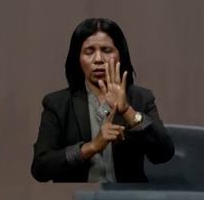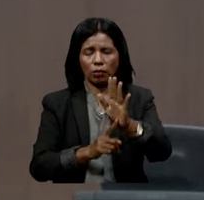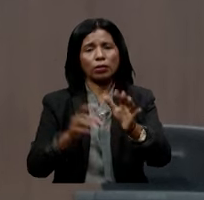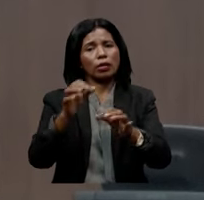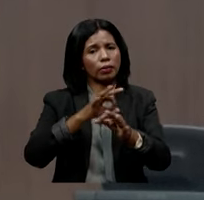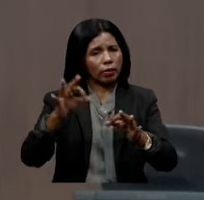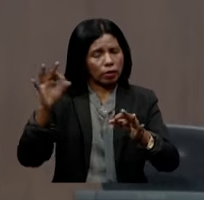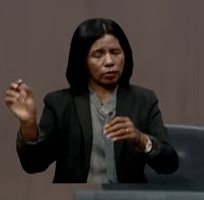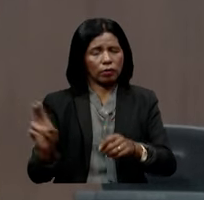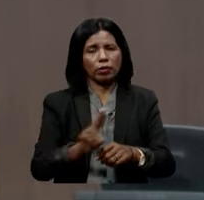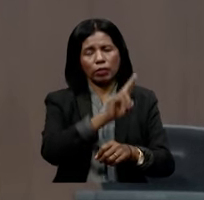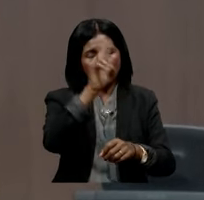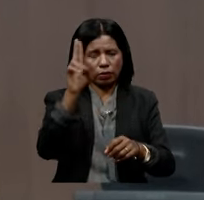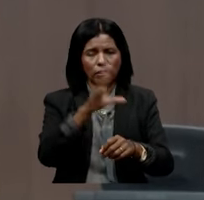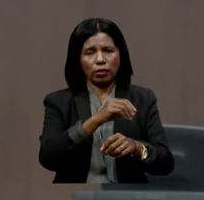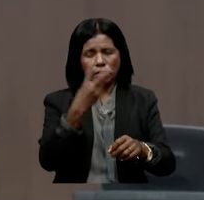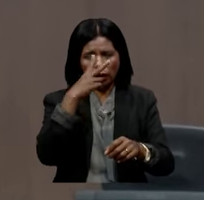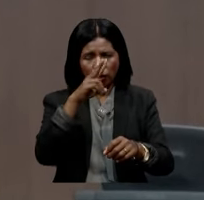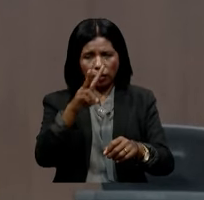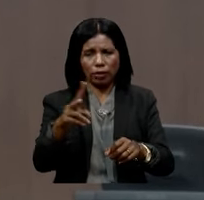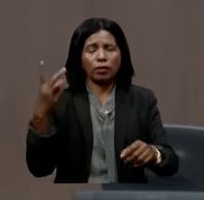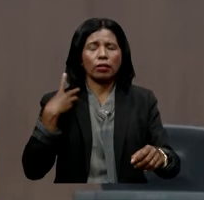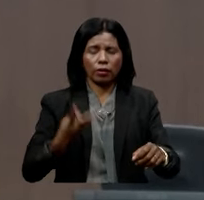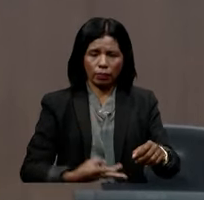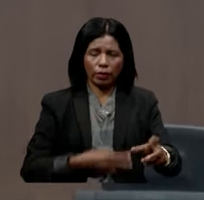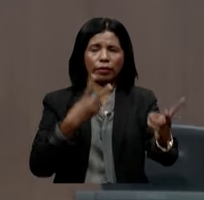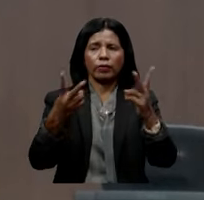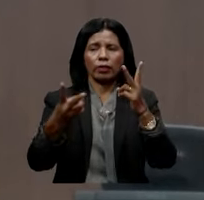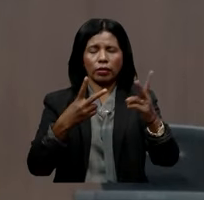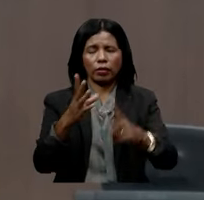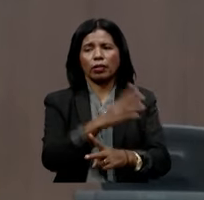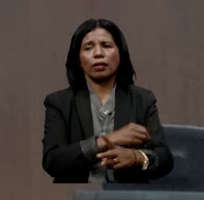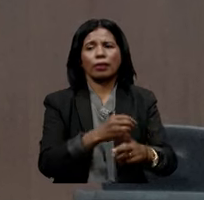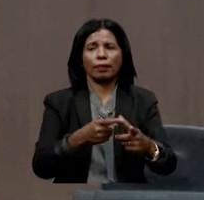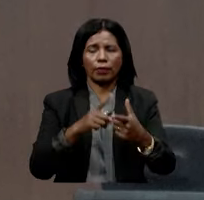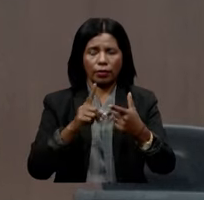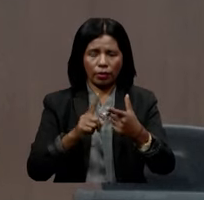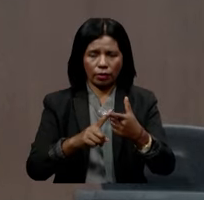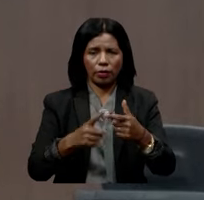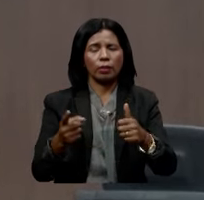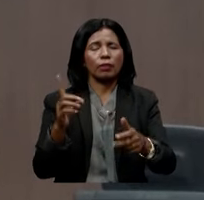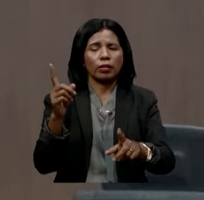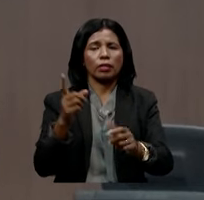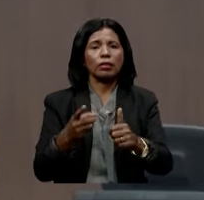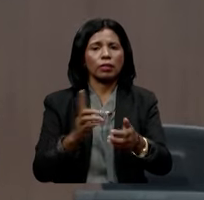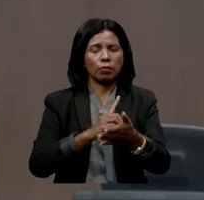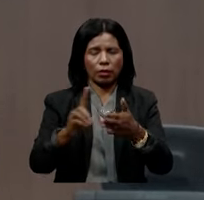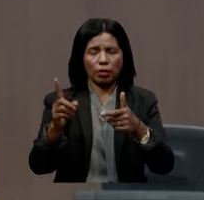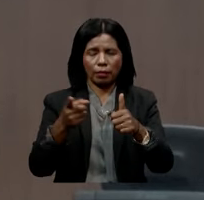espírito da união que vimos durante as ilustres visitas que tivemos nas últimas semanas